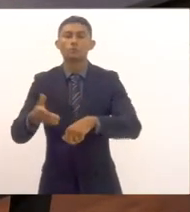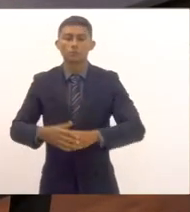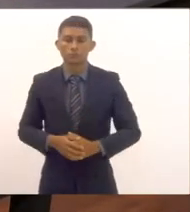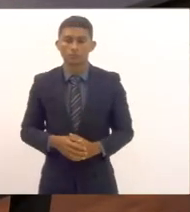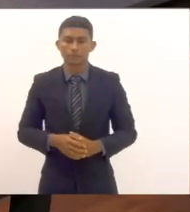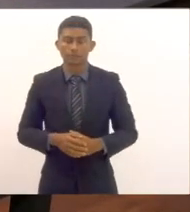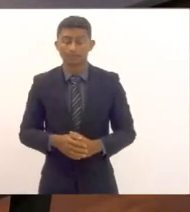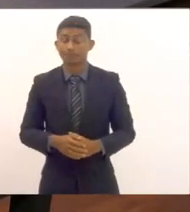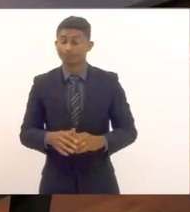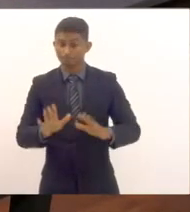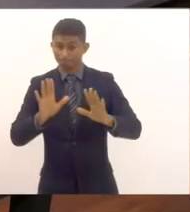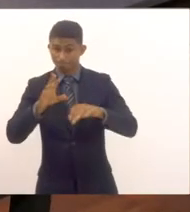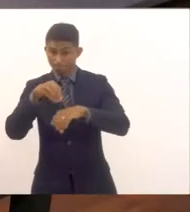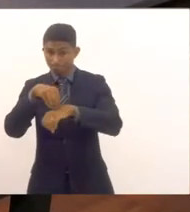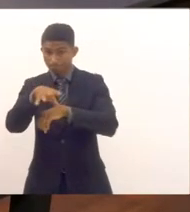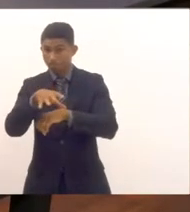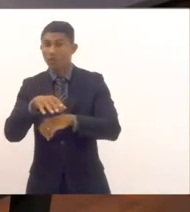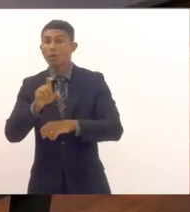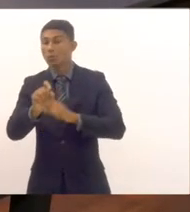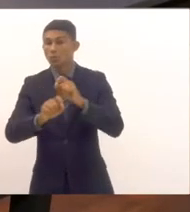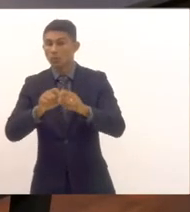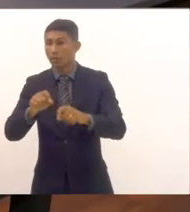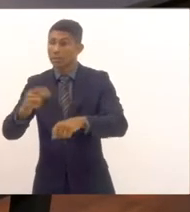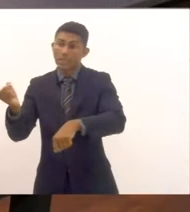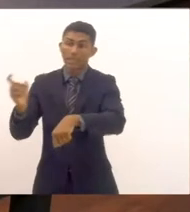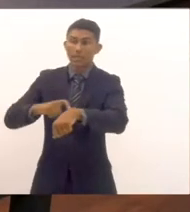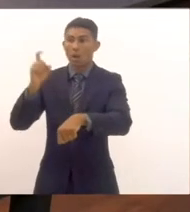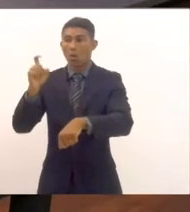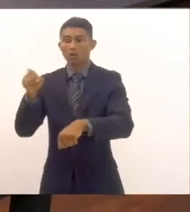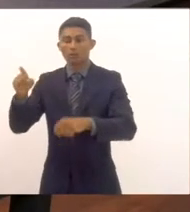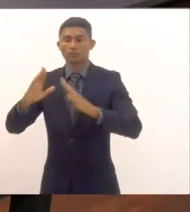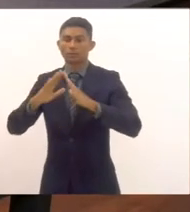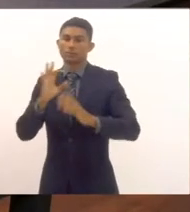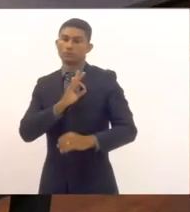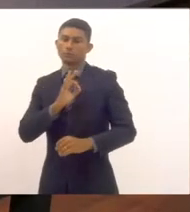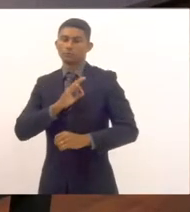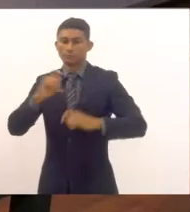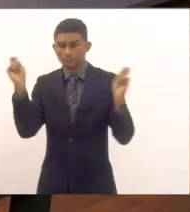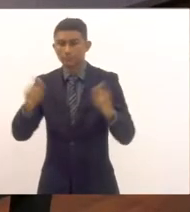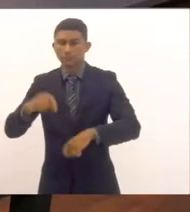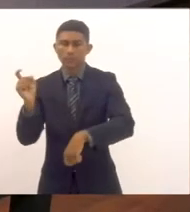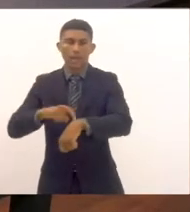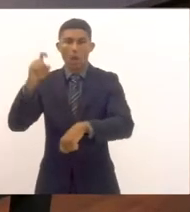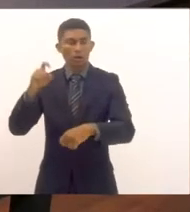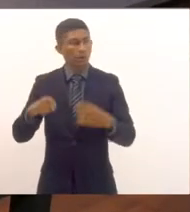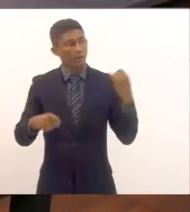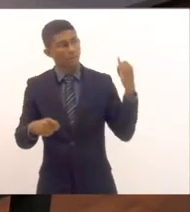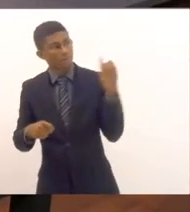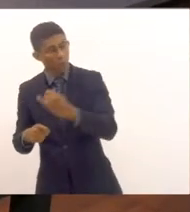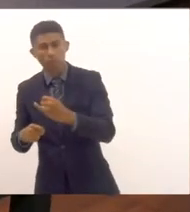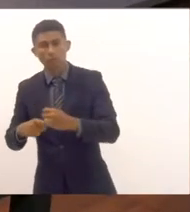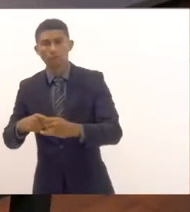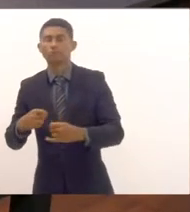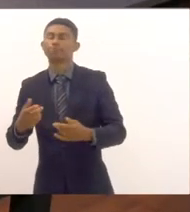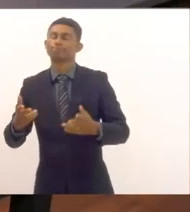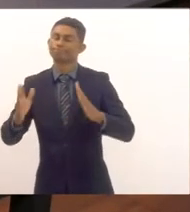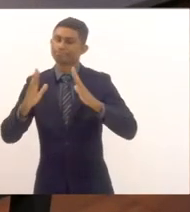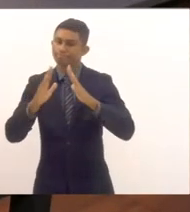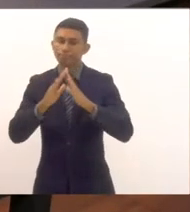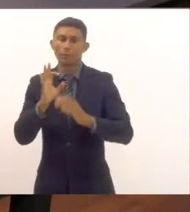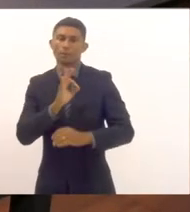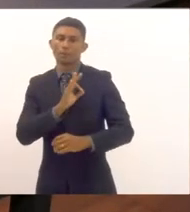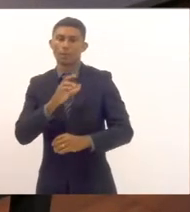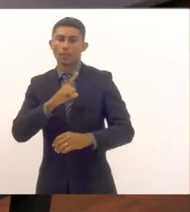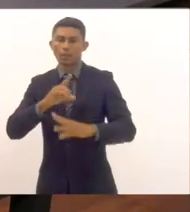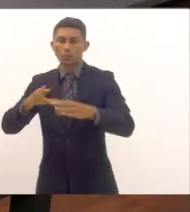recomendação é que seja feita imediatamente e a delegacia tem tem condições que ser feito isso a gente toda a delegacia até um serviço